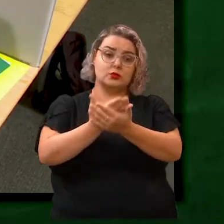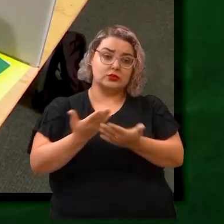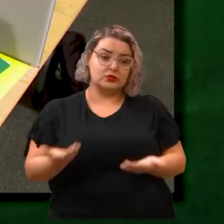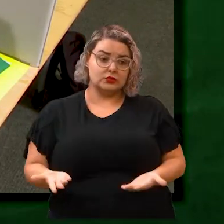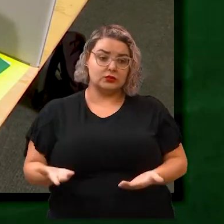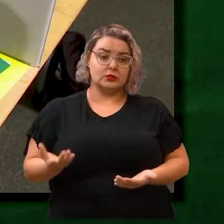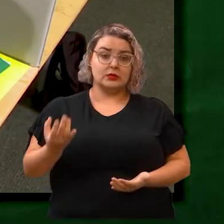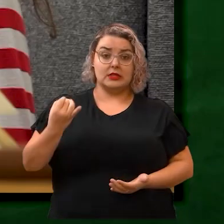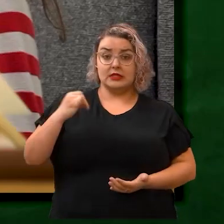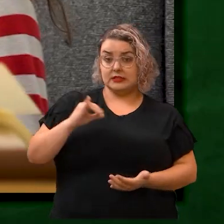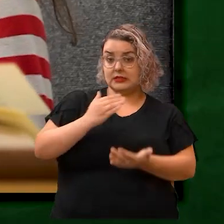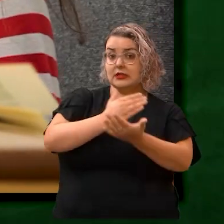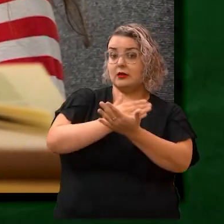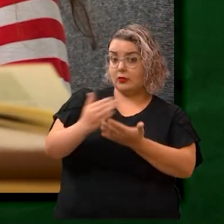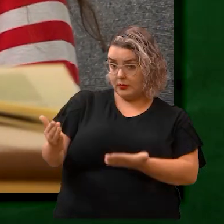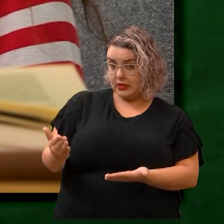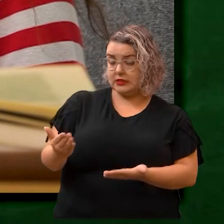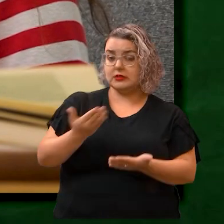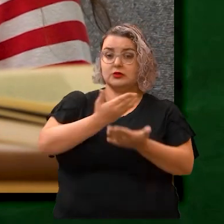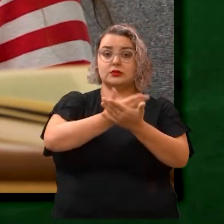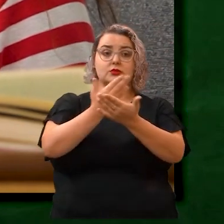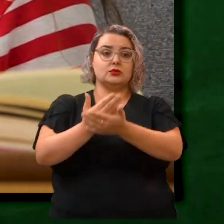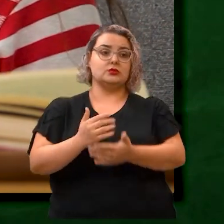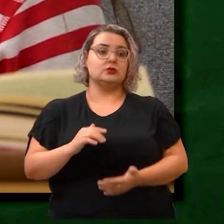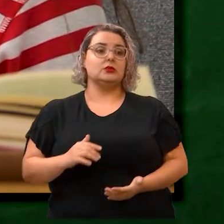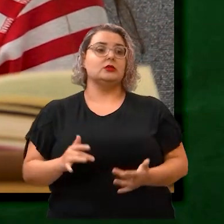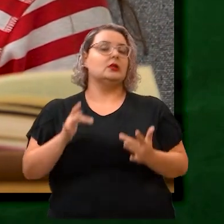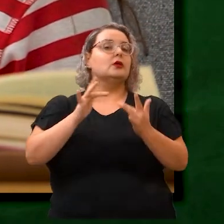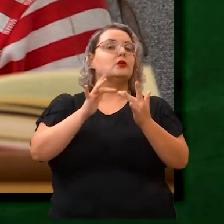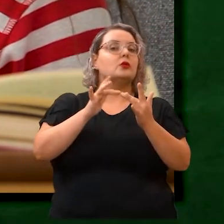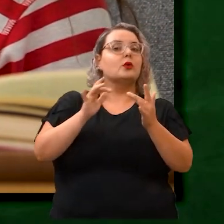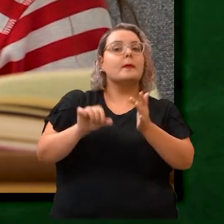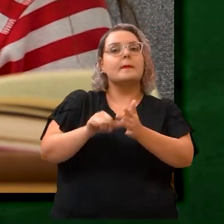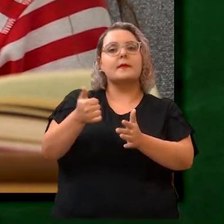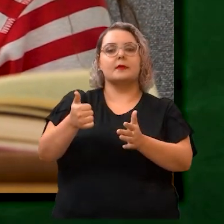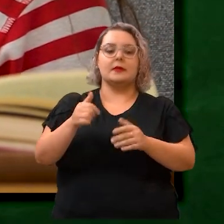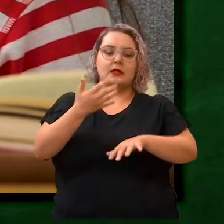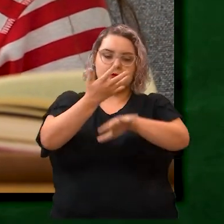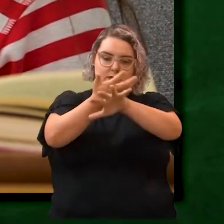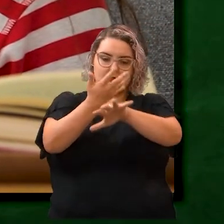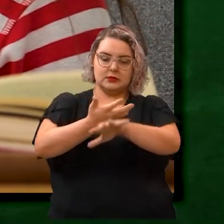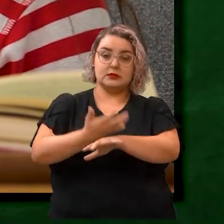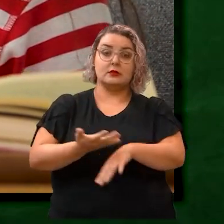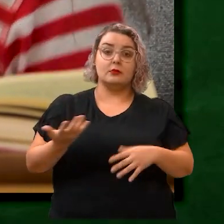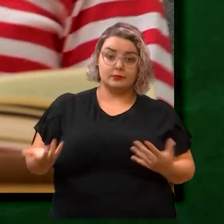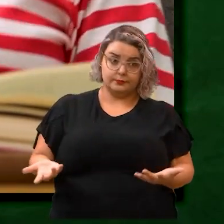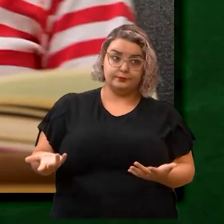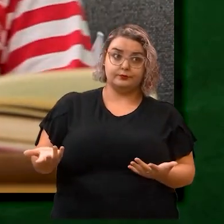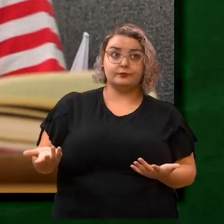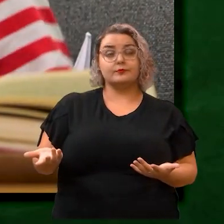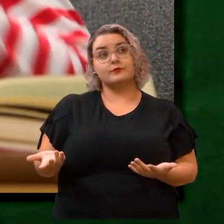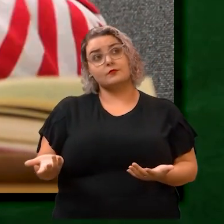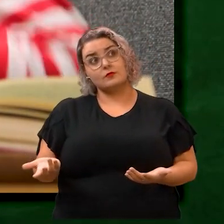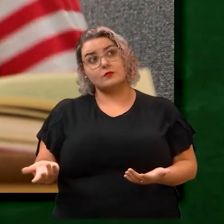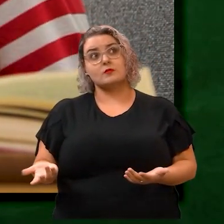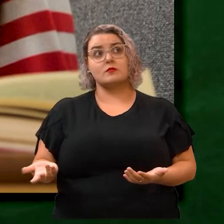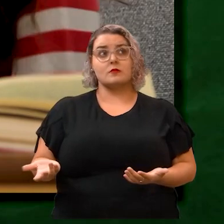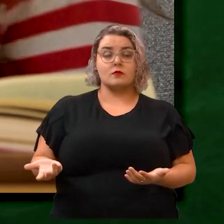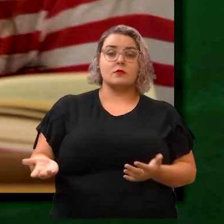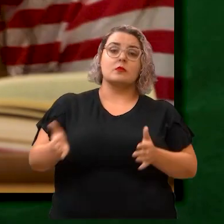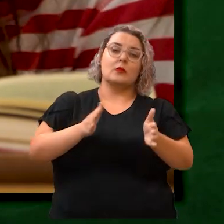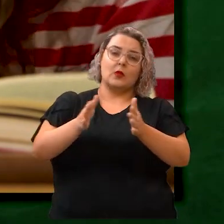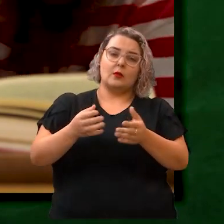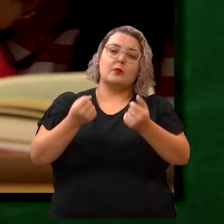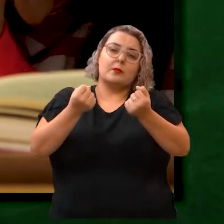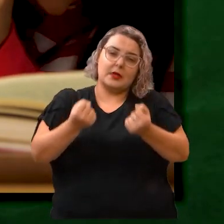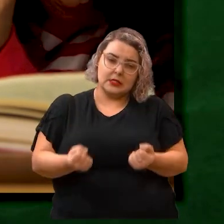é se você tá iniciando estudos você tá tendo contato pela primeira vez com aquelas matérias é que